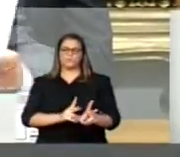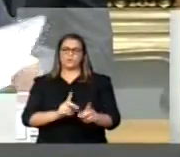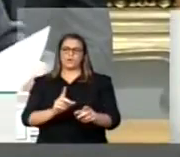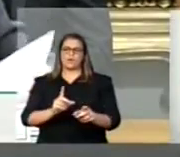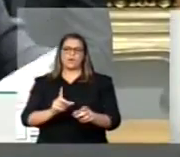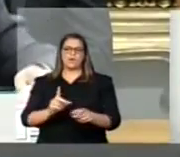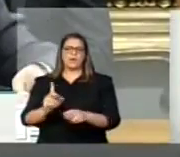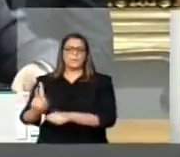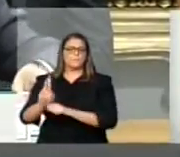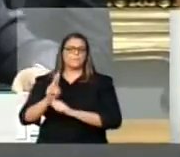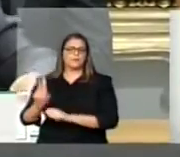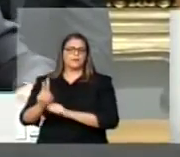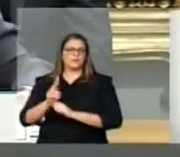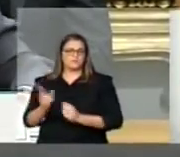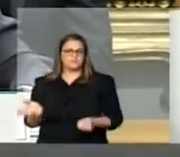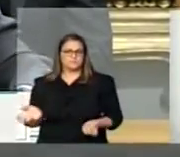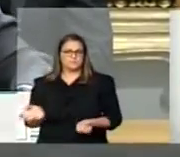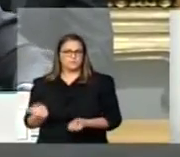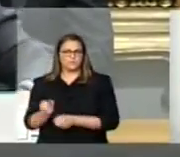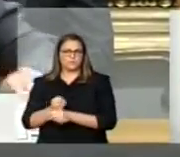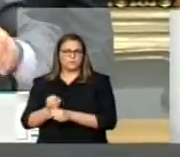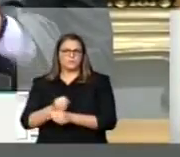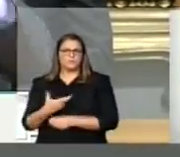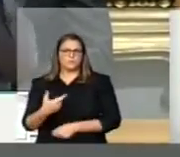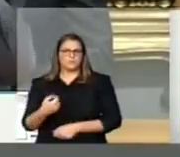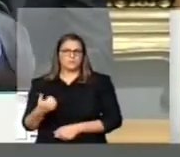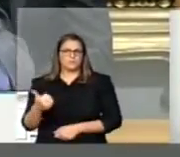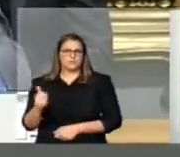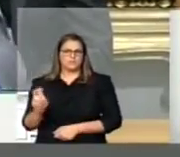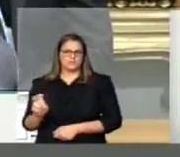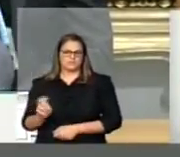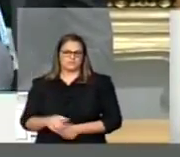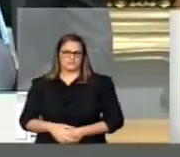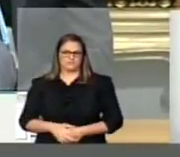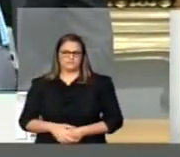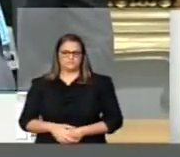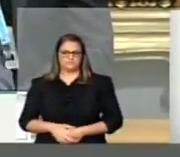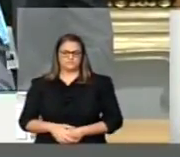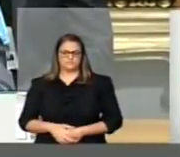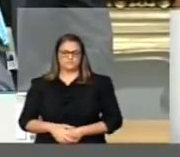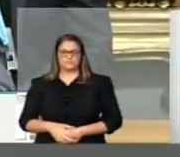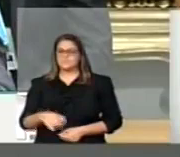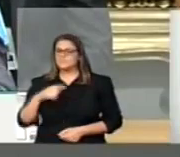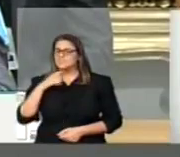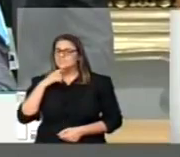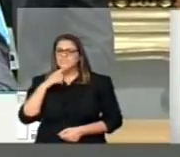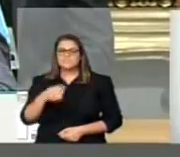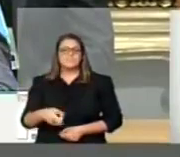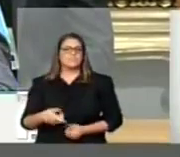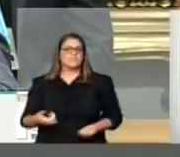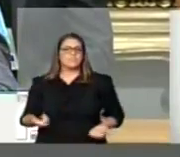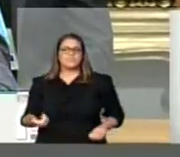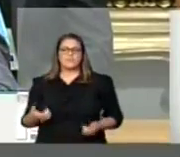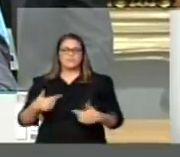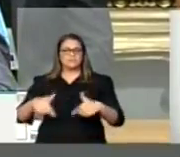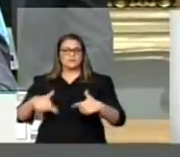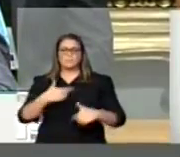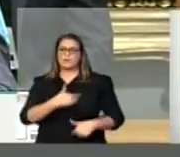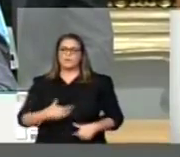ao longo do ano de 2015. Nenhum agente público precisa de aviso prévio,